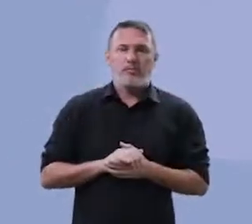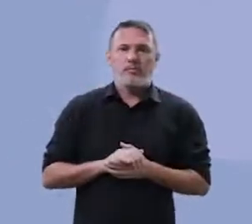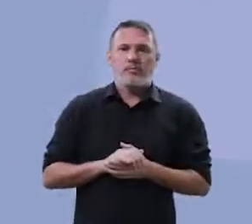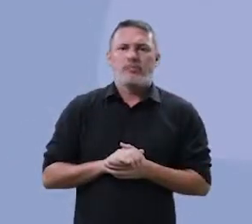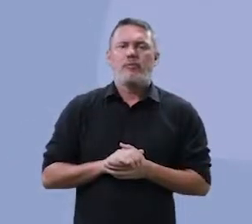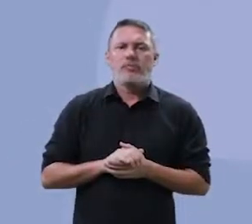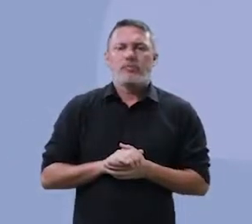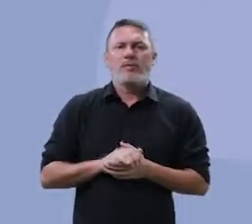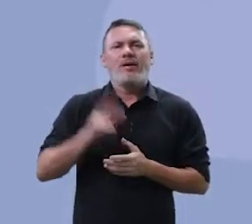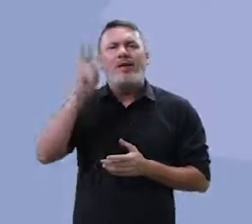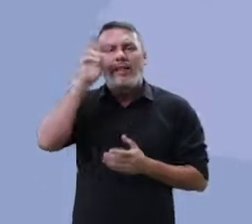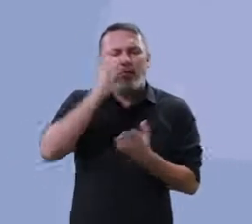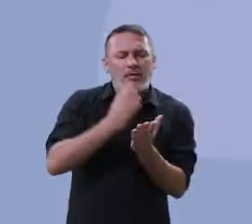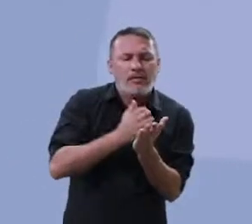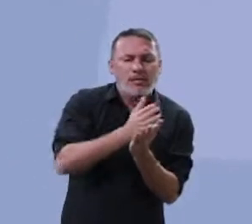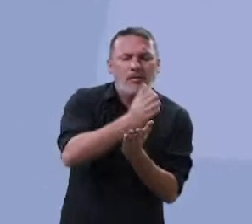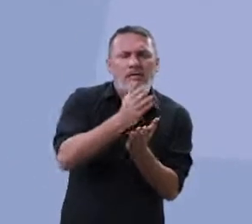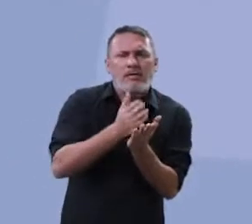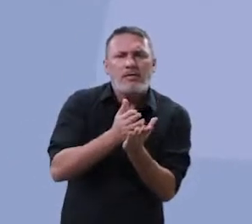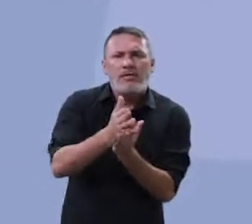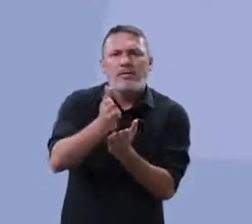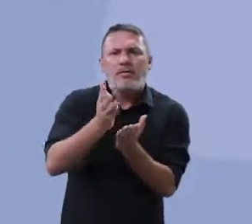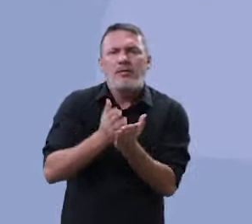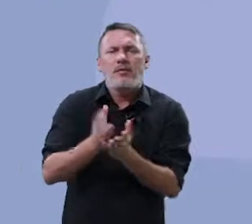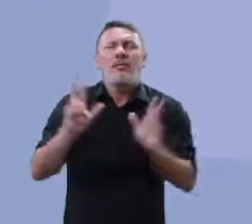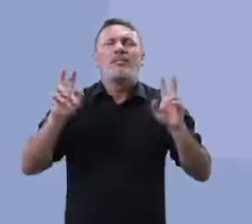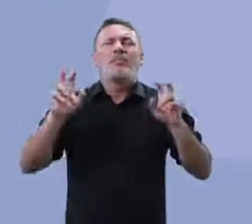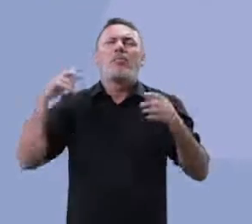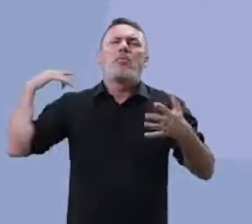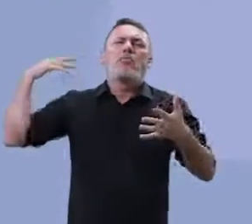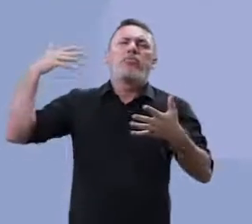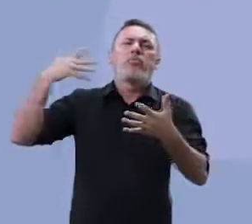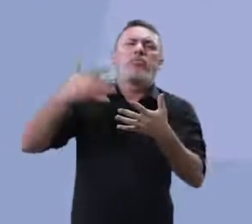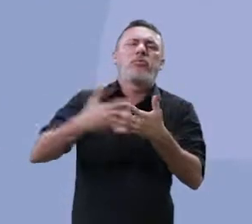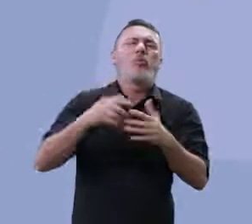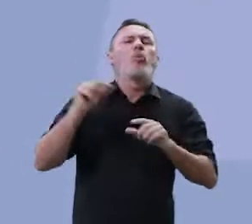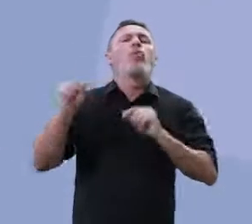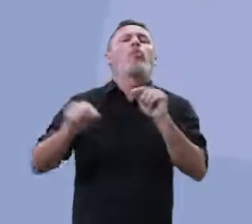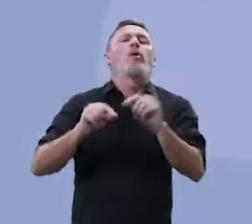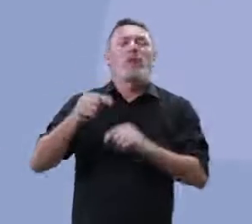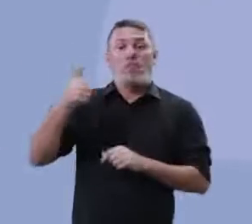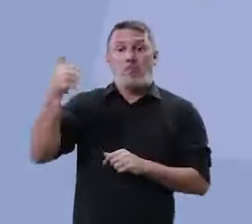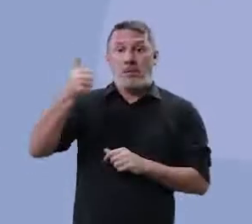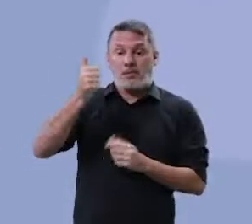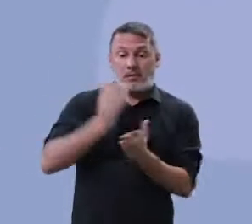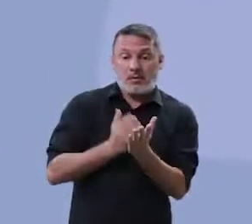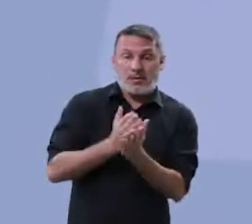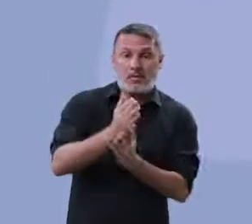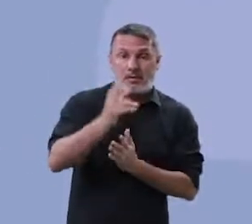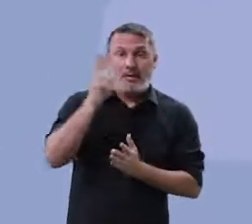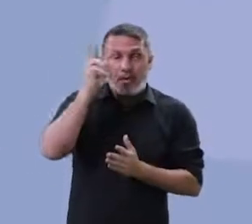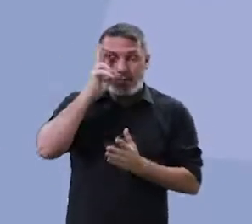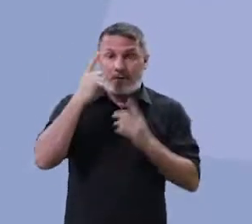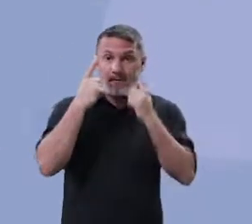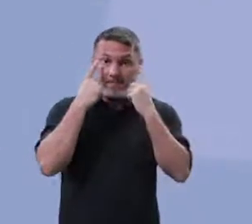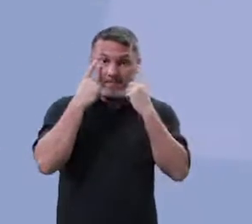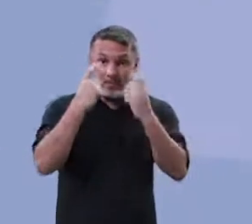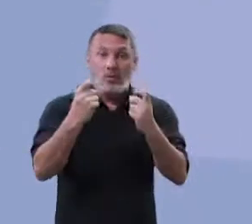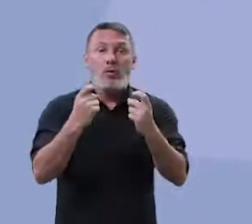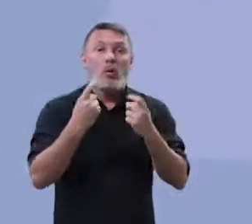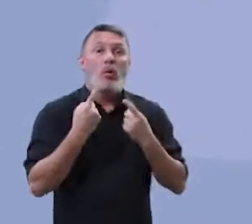Beleza? Então, olha ali, eixo temático. O que nós trabalhamos já no eixo temático? O primeiro eixo temático que trabalhamos